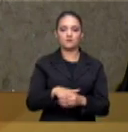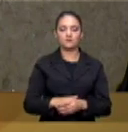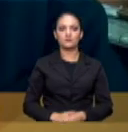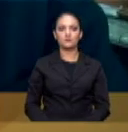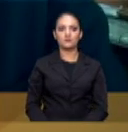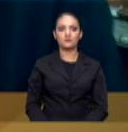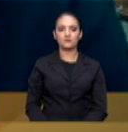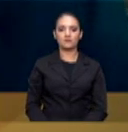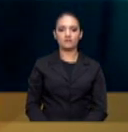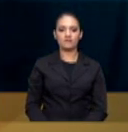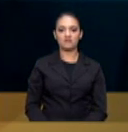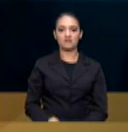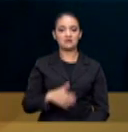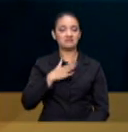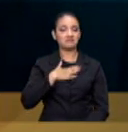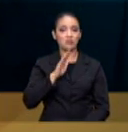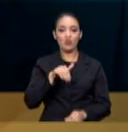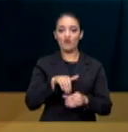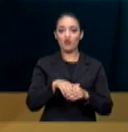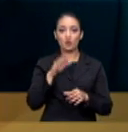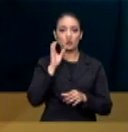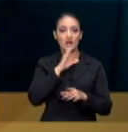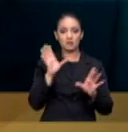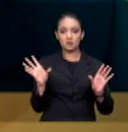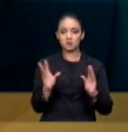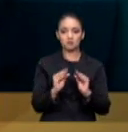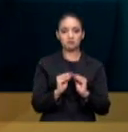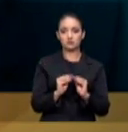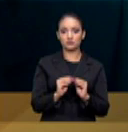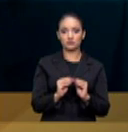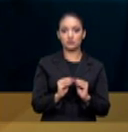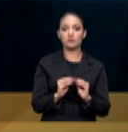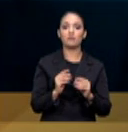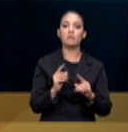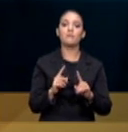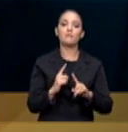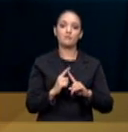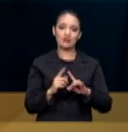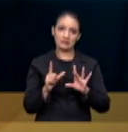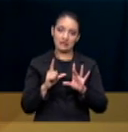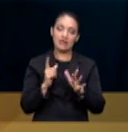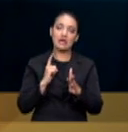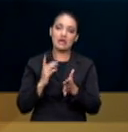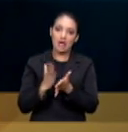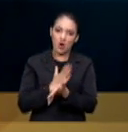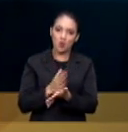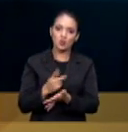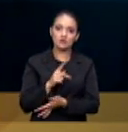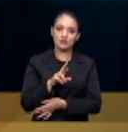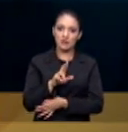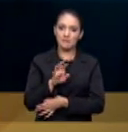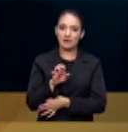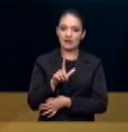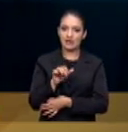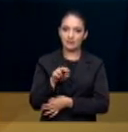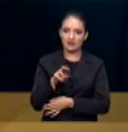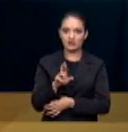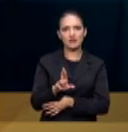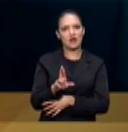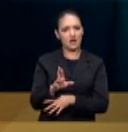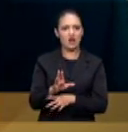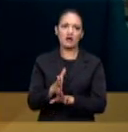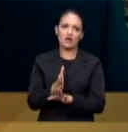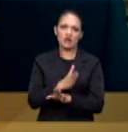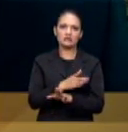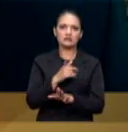Presidente, meu voto é um voto curto, muito embora tenhamos algumas preliminares. É voto de página e meia,